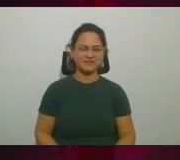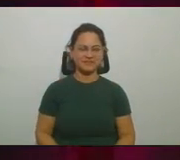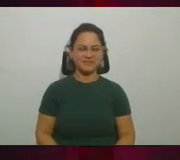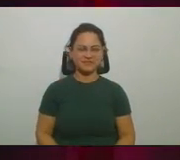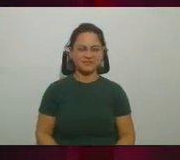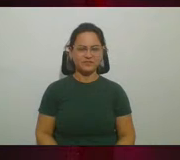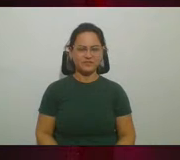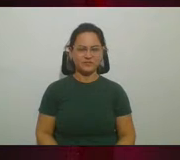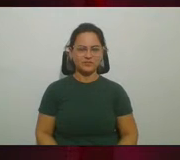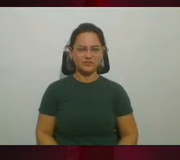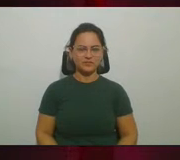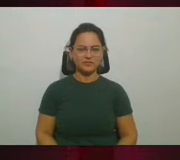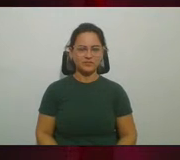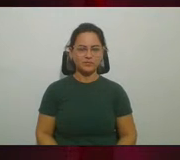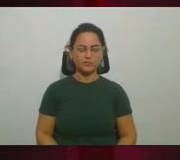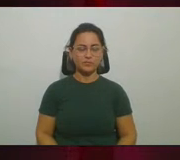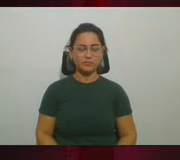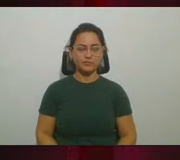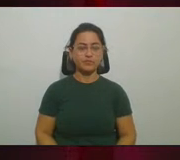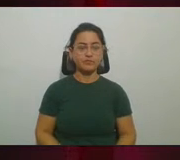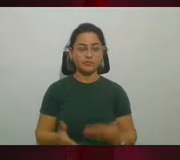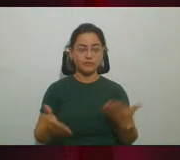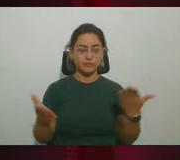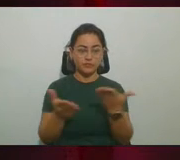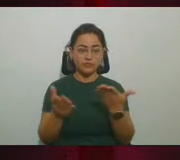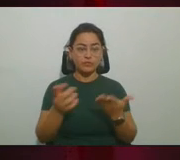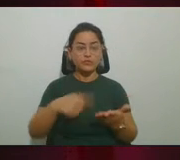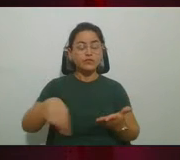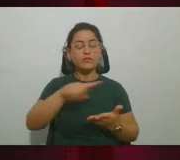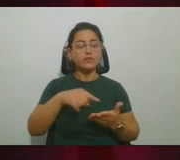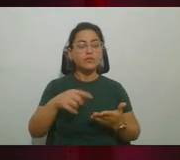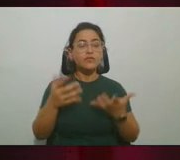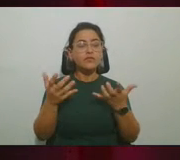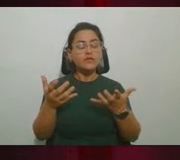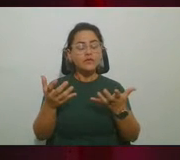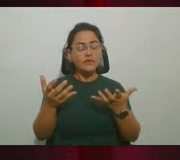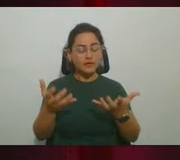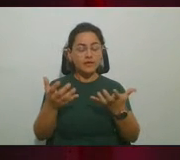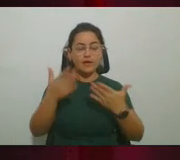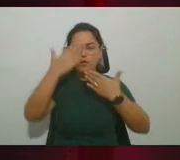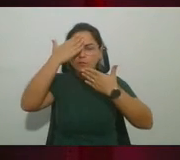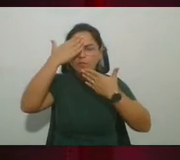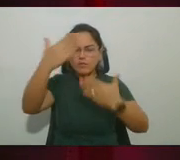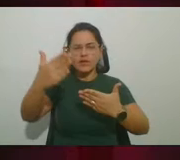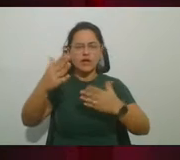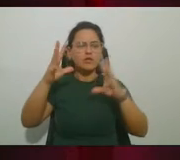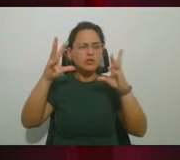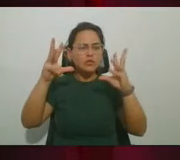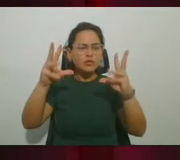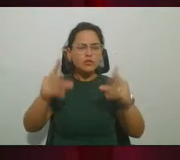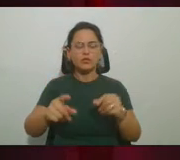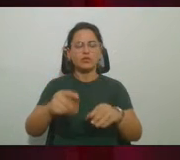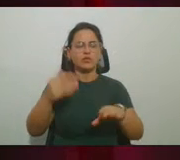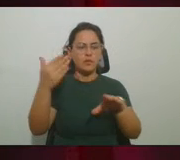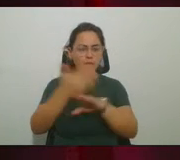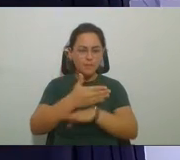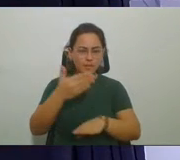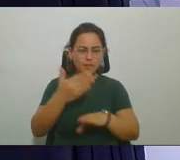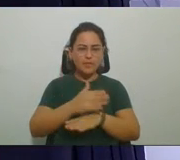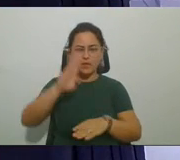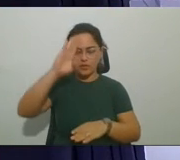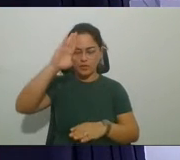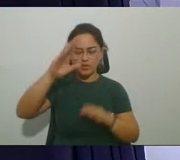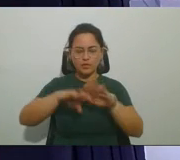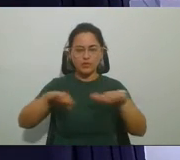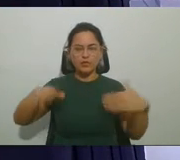Nós queremos registrar os nossos agradecimentos aos membros componentes do espaço de honra